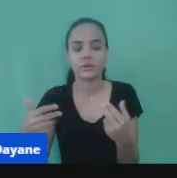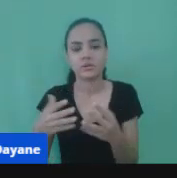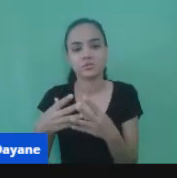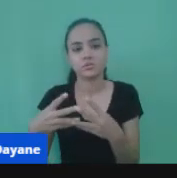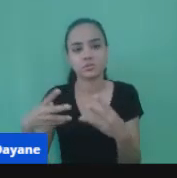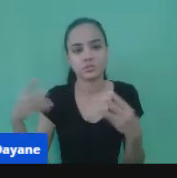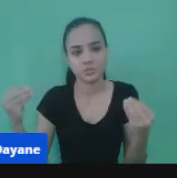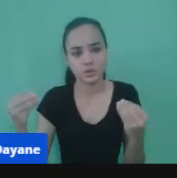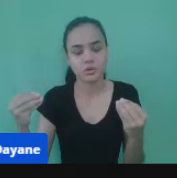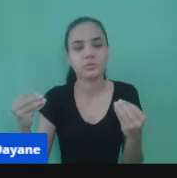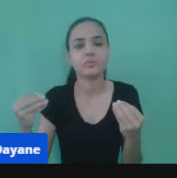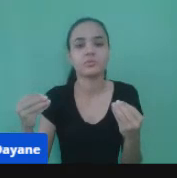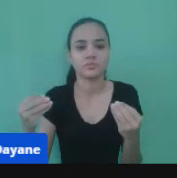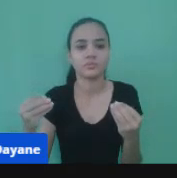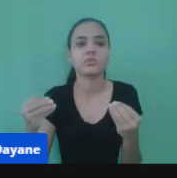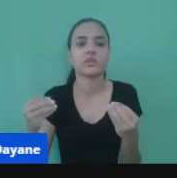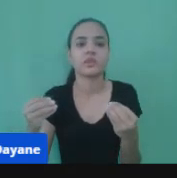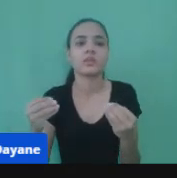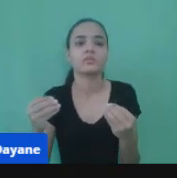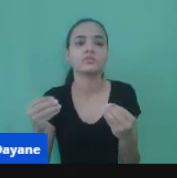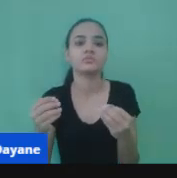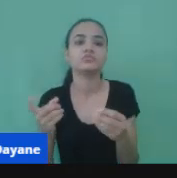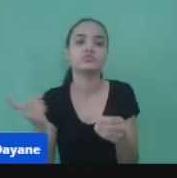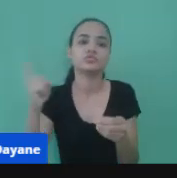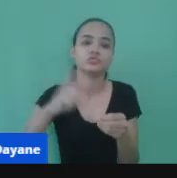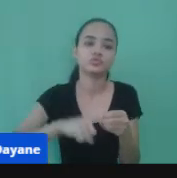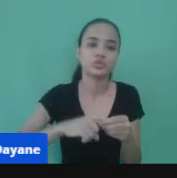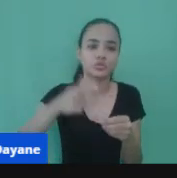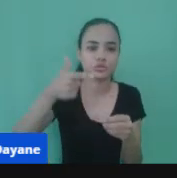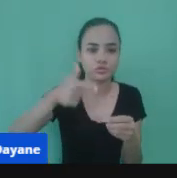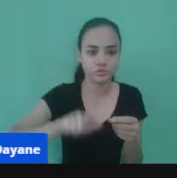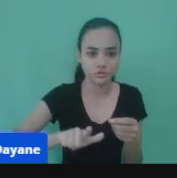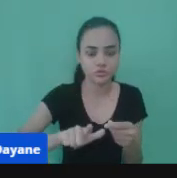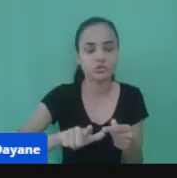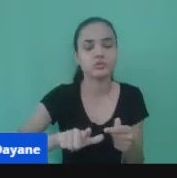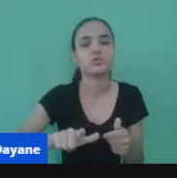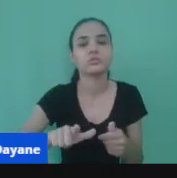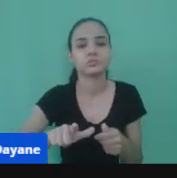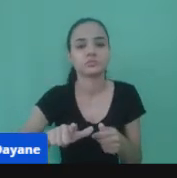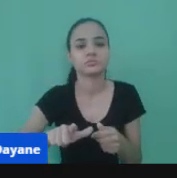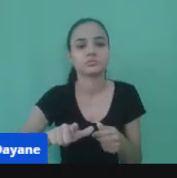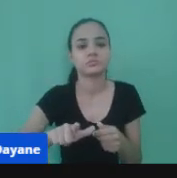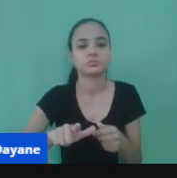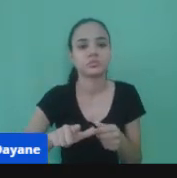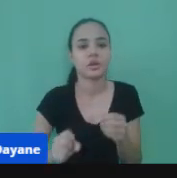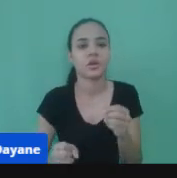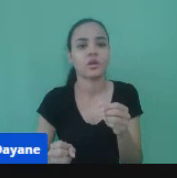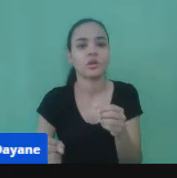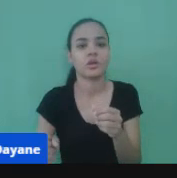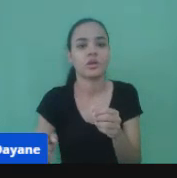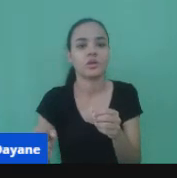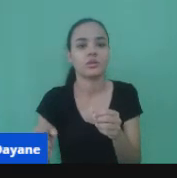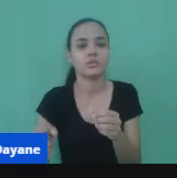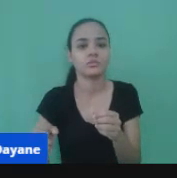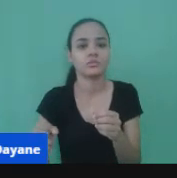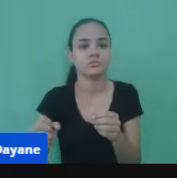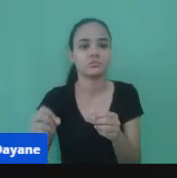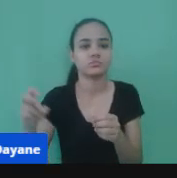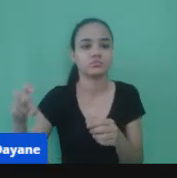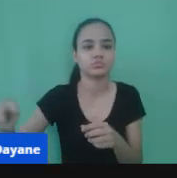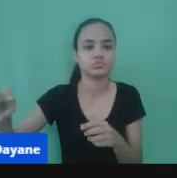muita atenção para o uso dos pesticidas, porque daí, eu matando determinados insetos, né? Lógico, se eu tenho